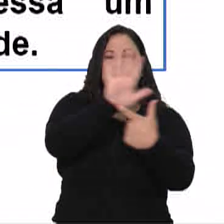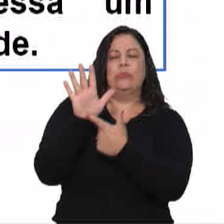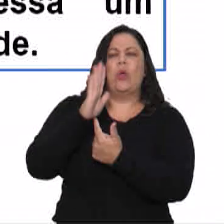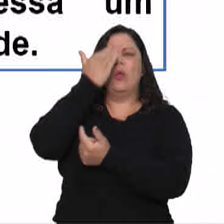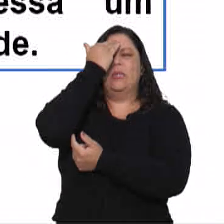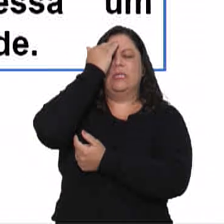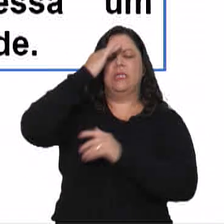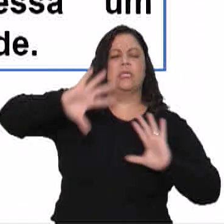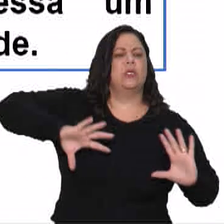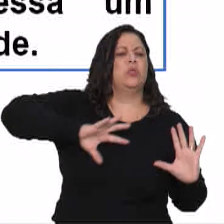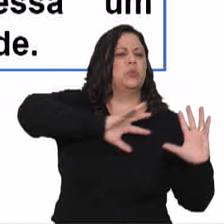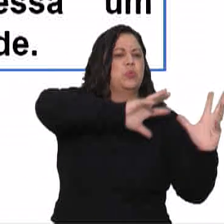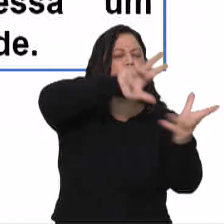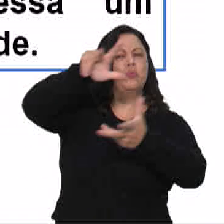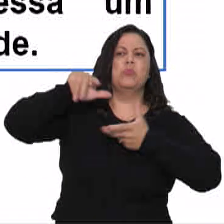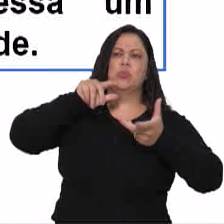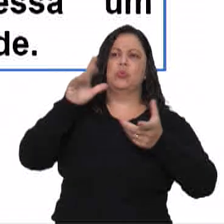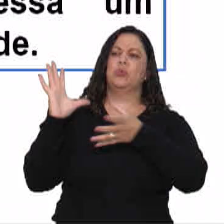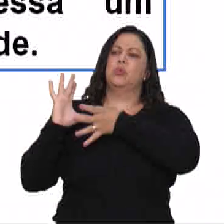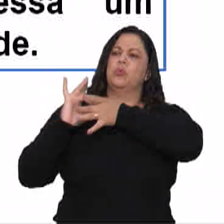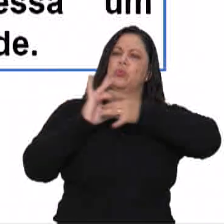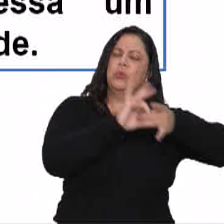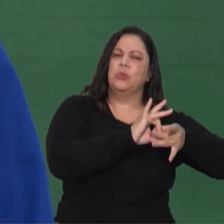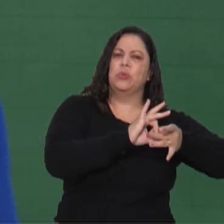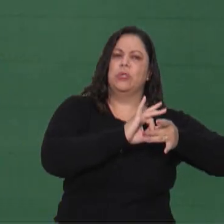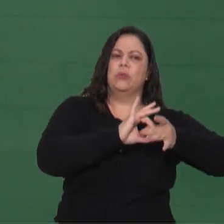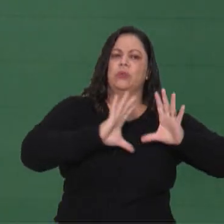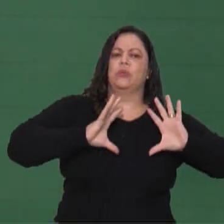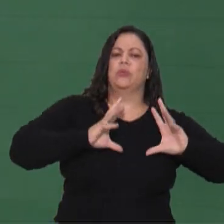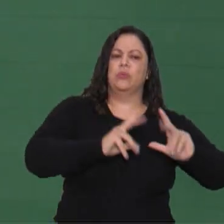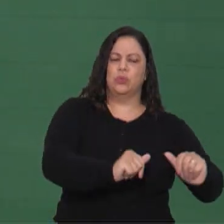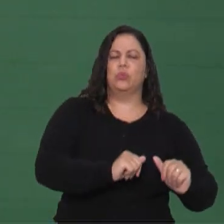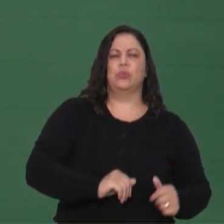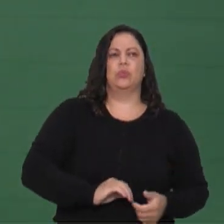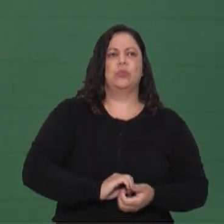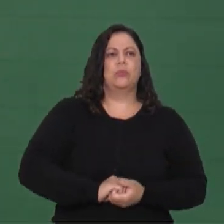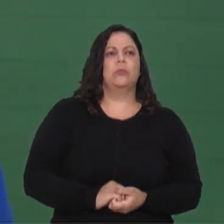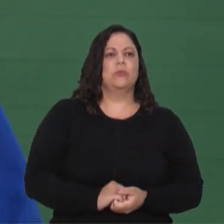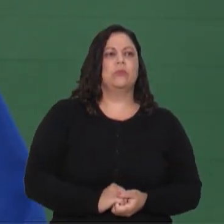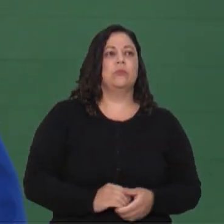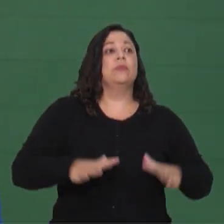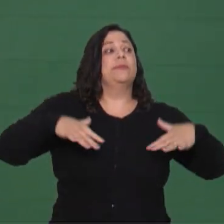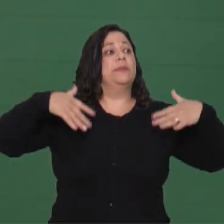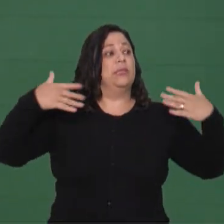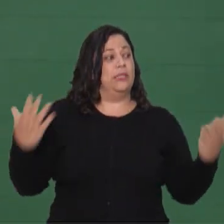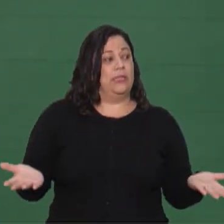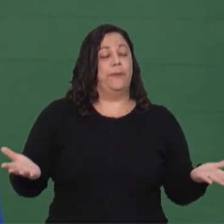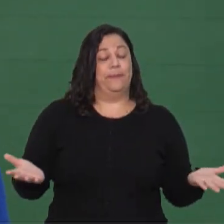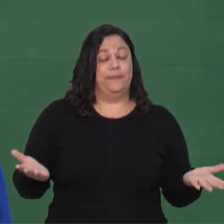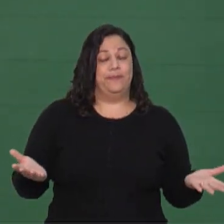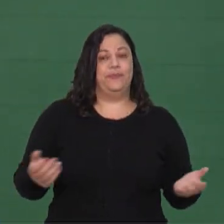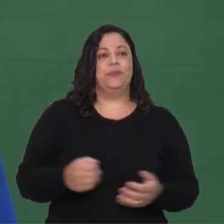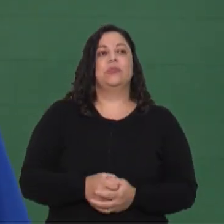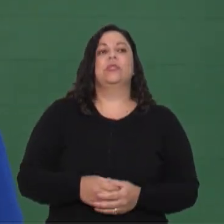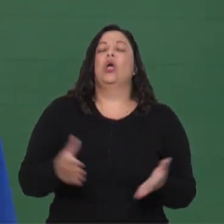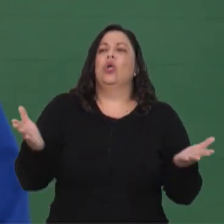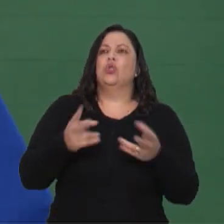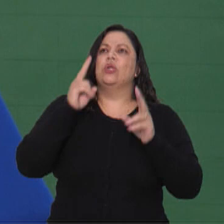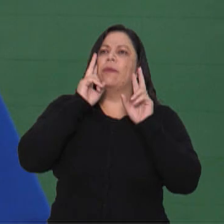universal vinculando-se à totalidade. Então, pessoal, como nós já